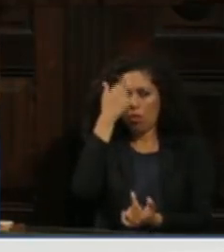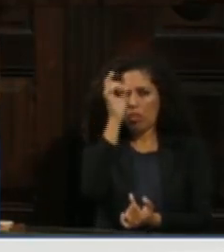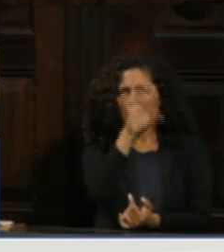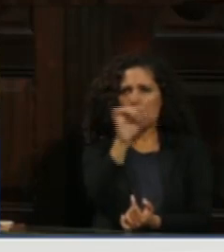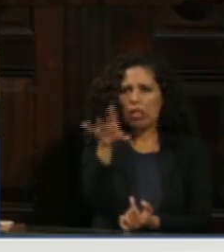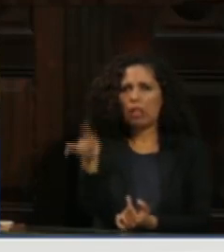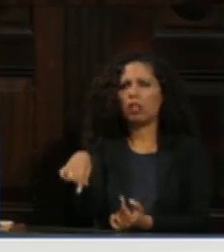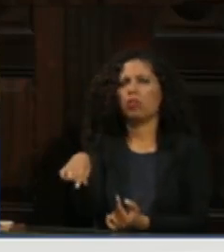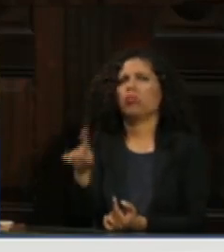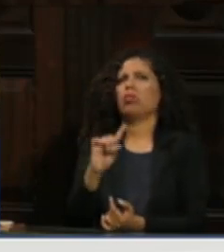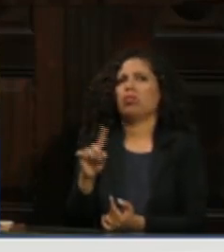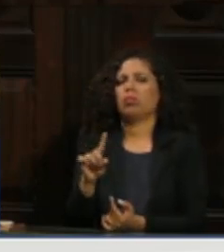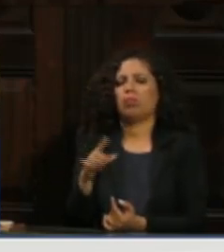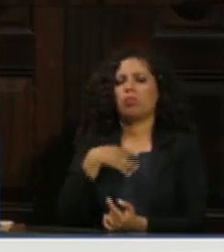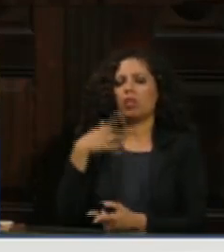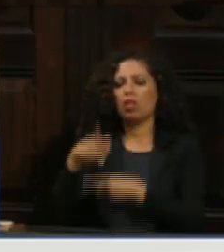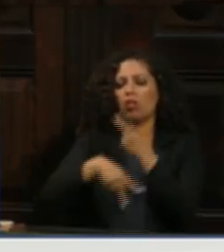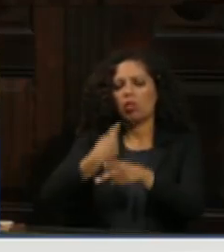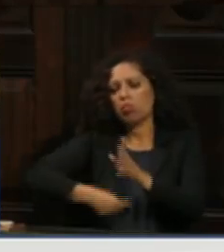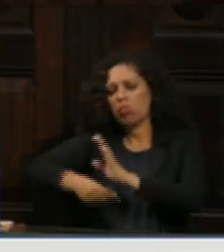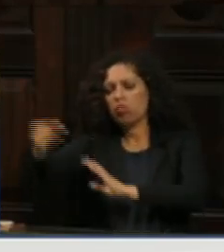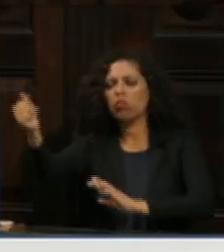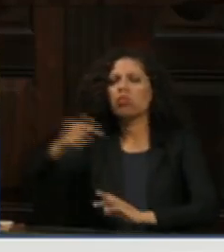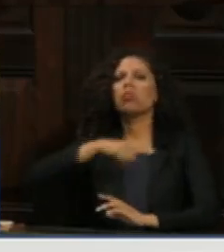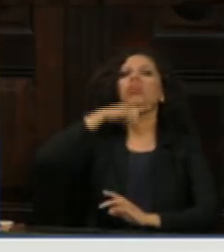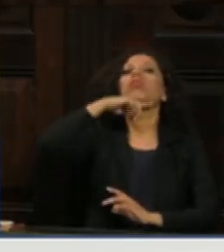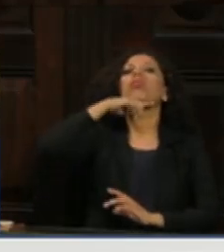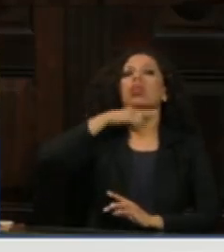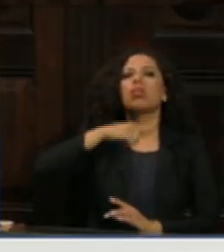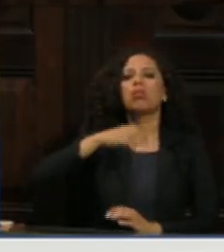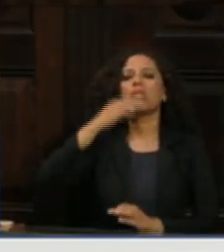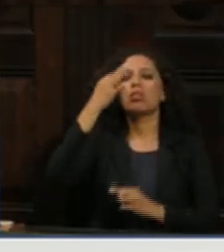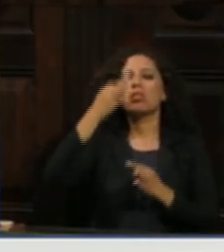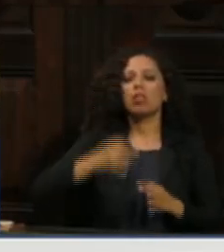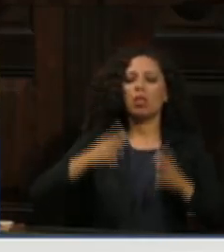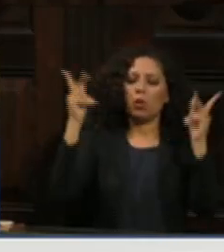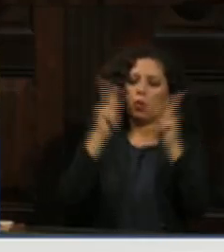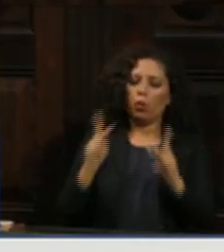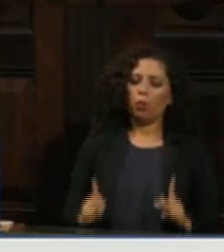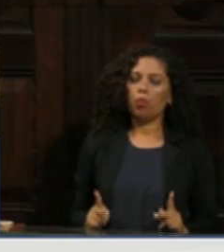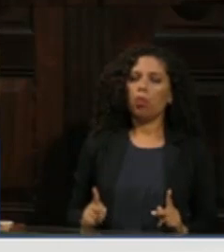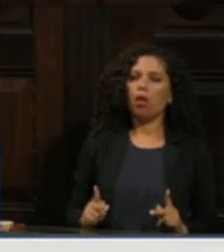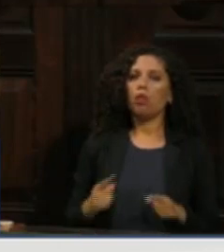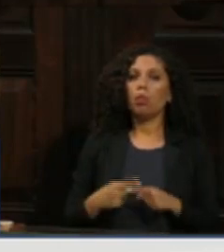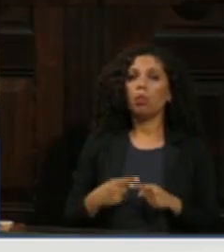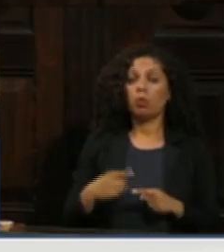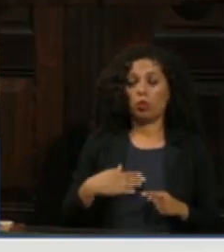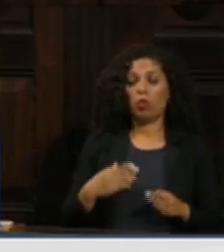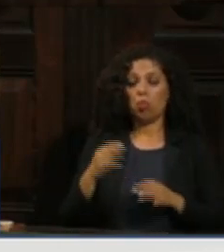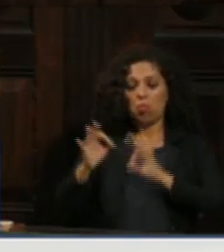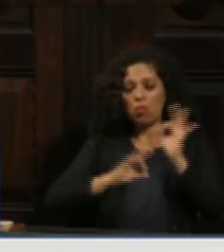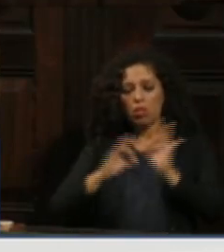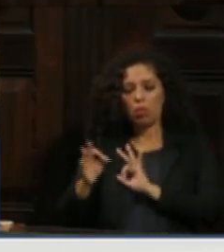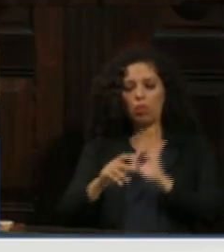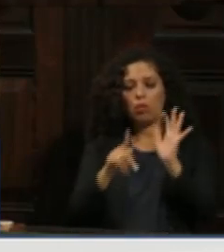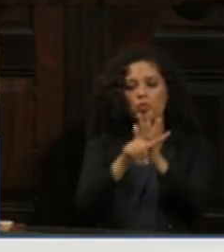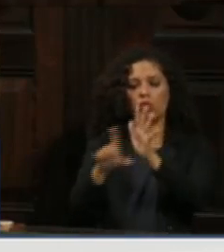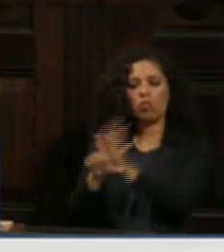Essência é aquilo do qual a gente não abre mão. É aquilo que pode até anteceder o próprio